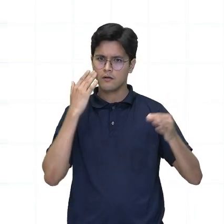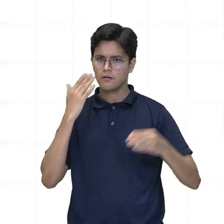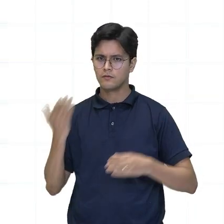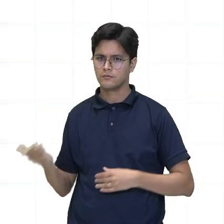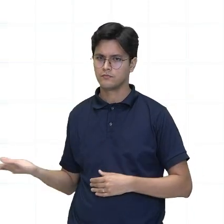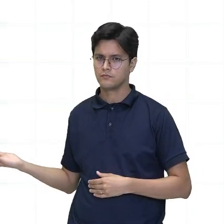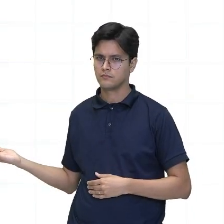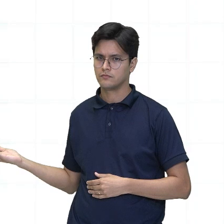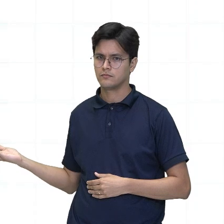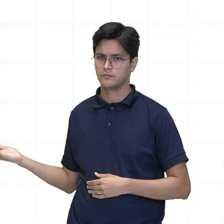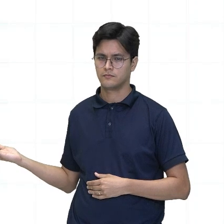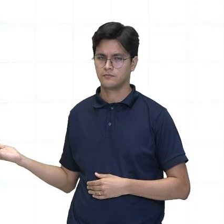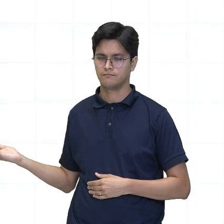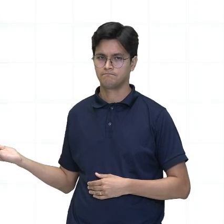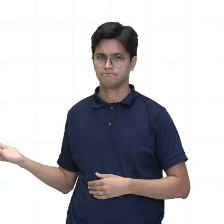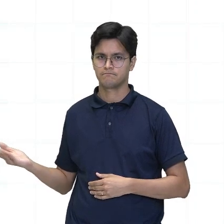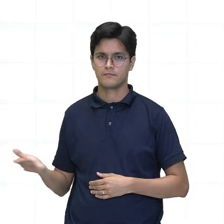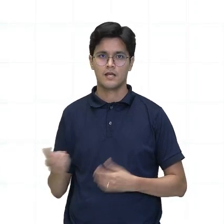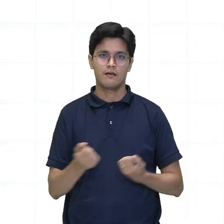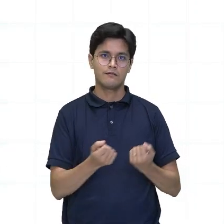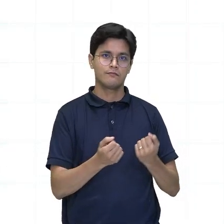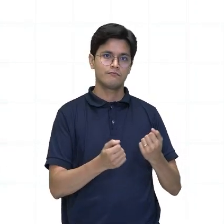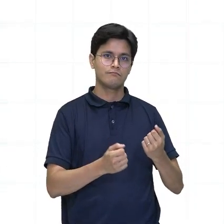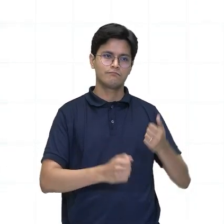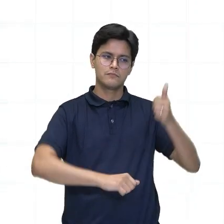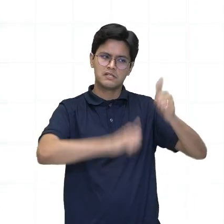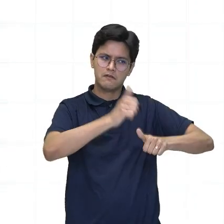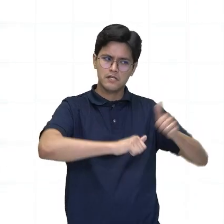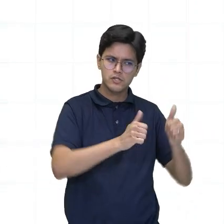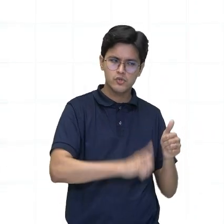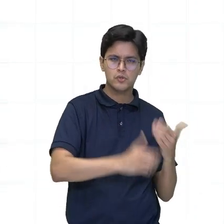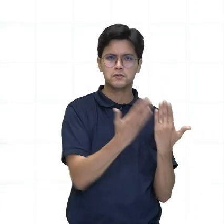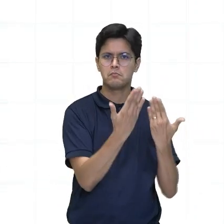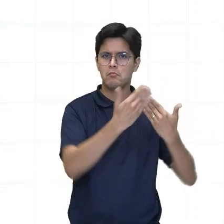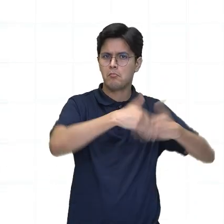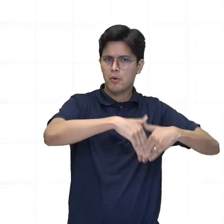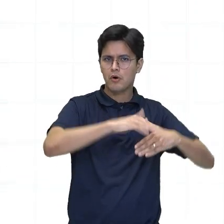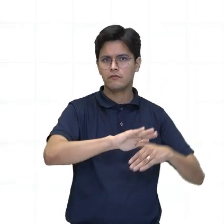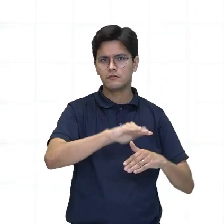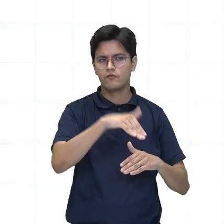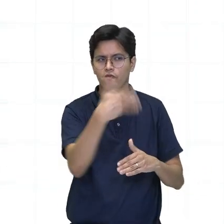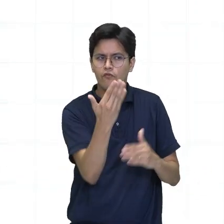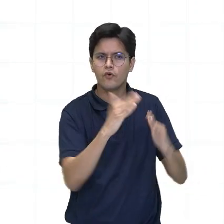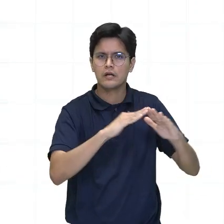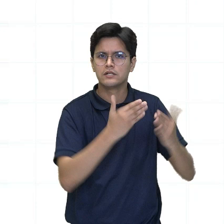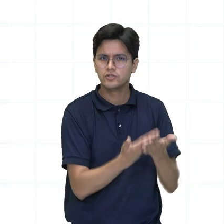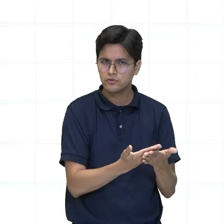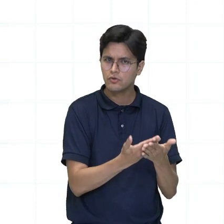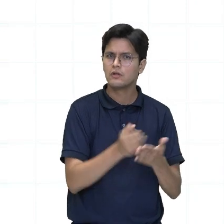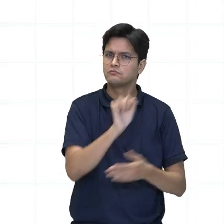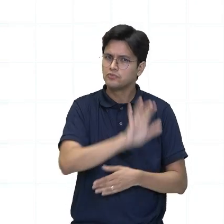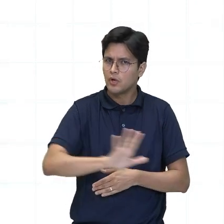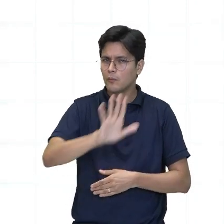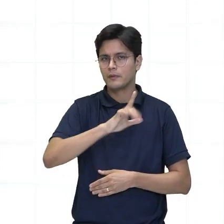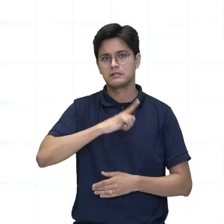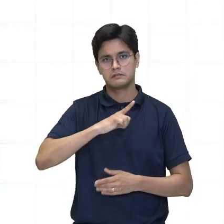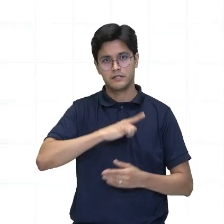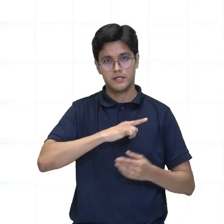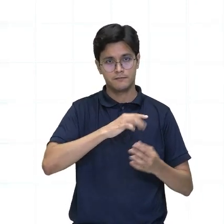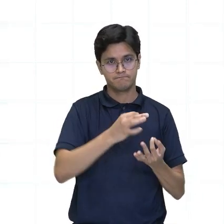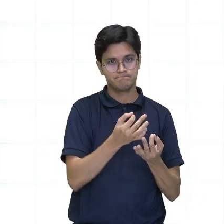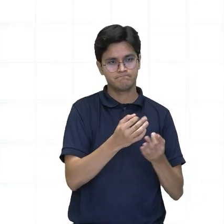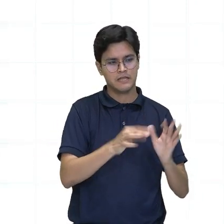os textos nas avaliações externas, nos concursos, vestibulares, são grandes,